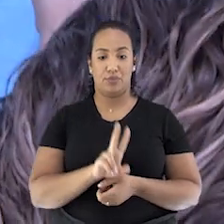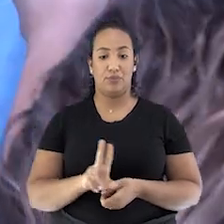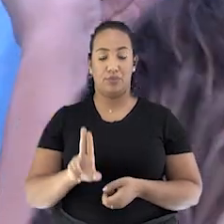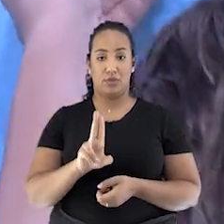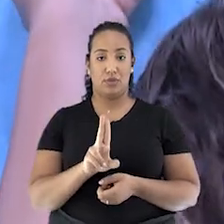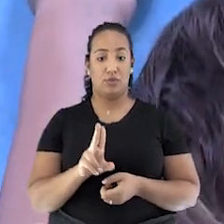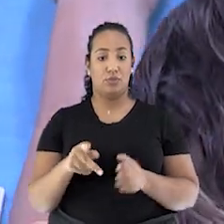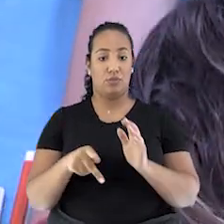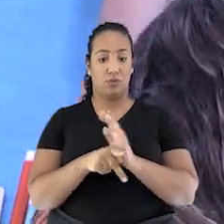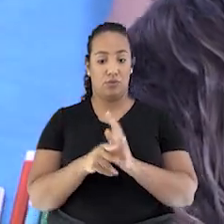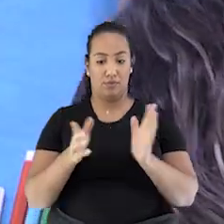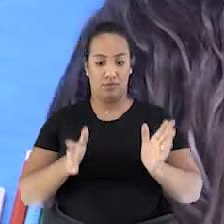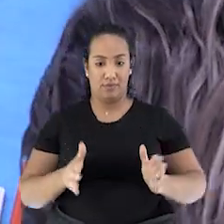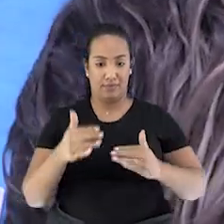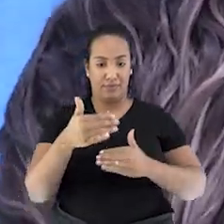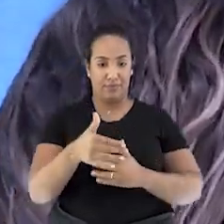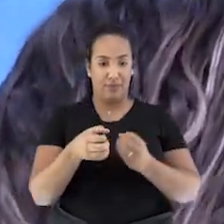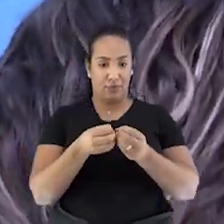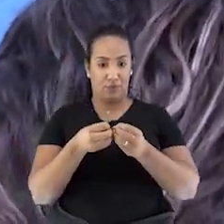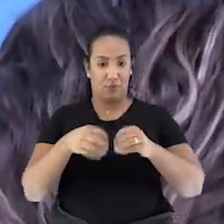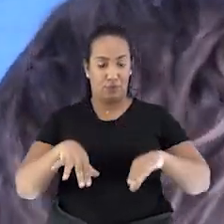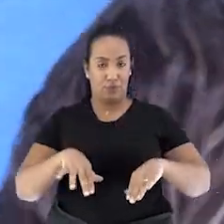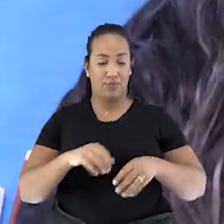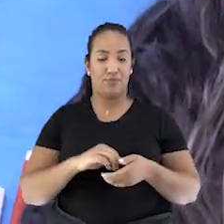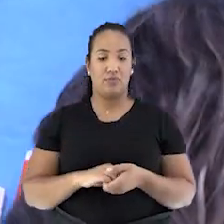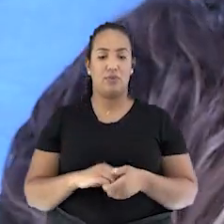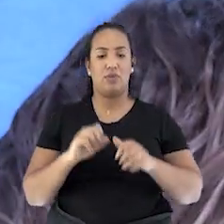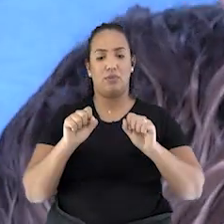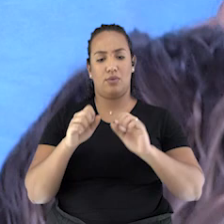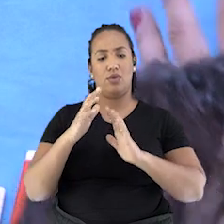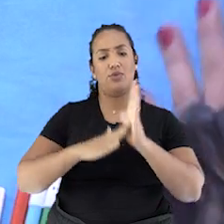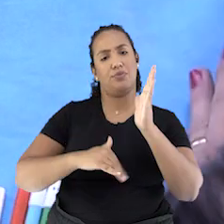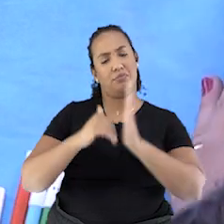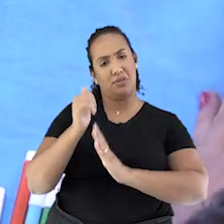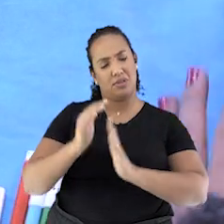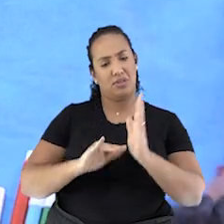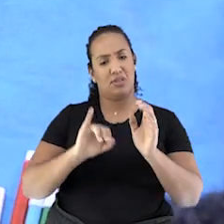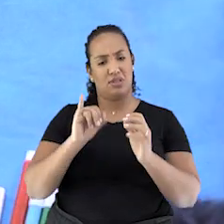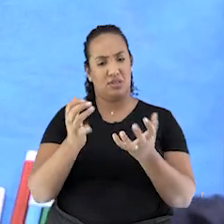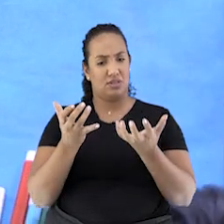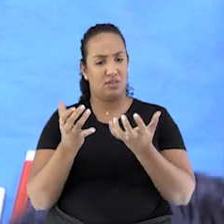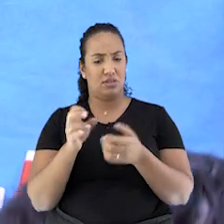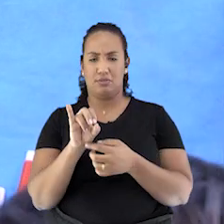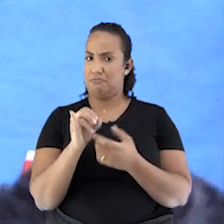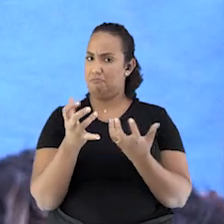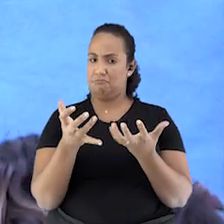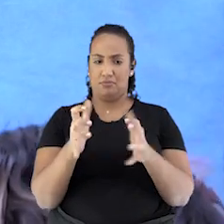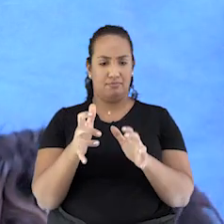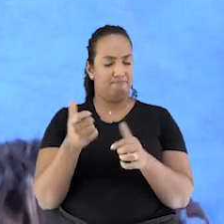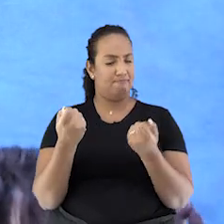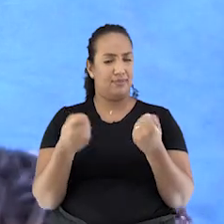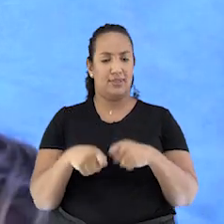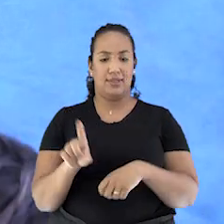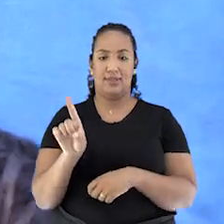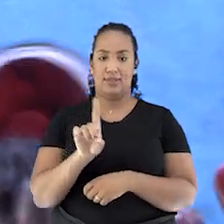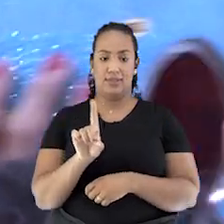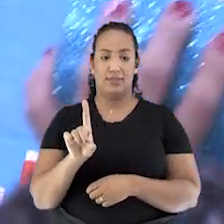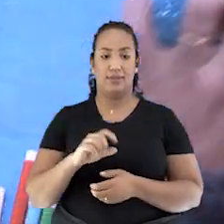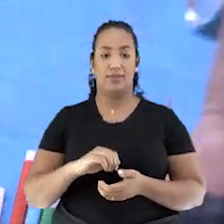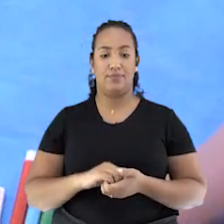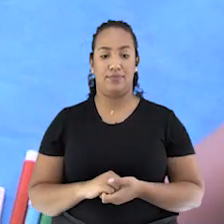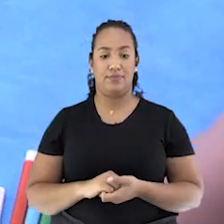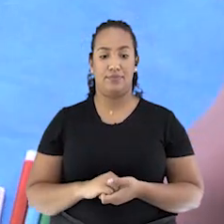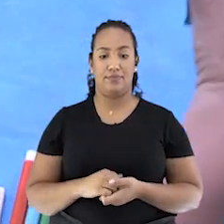de óculos. É bem assim. Se você quiser pintar ela, você pode pintar. Se não quiser, não precisa. E com